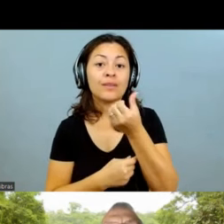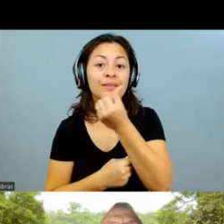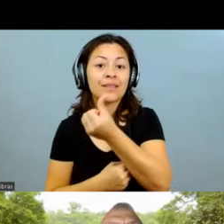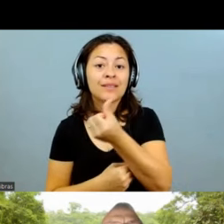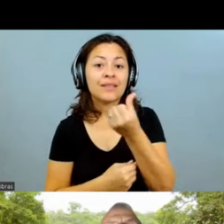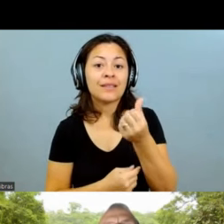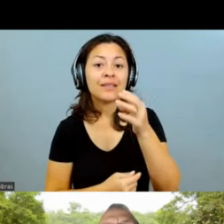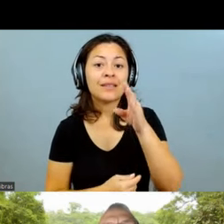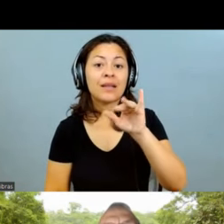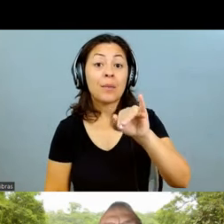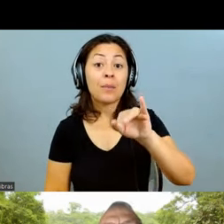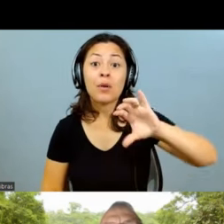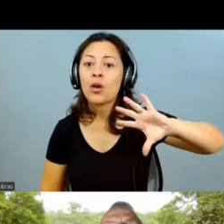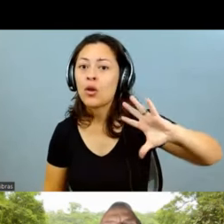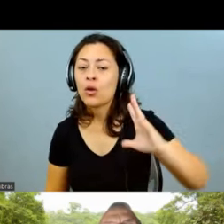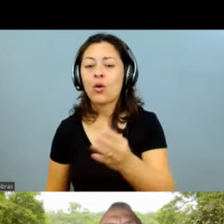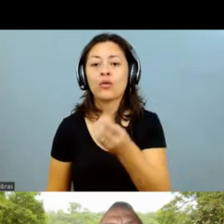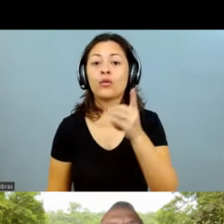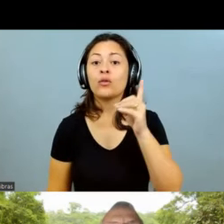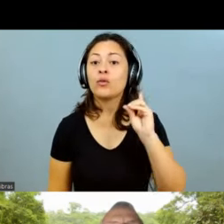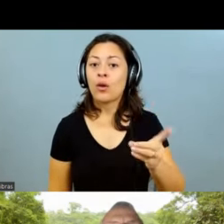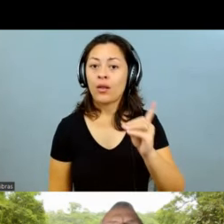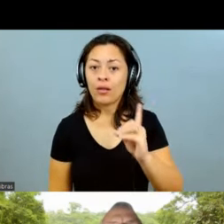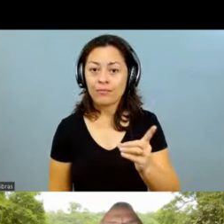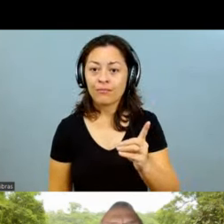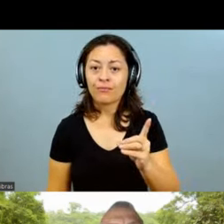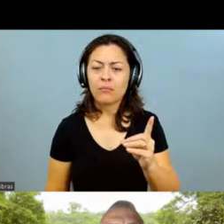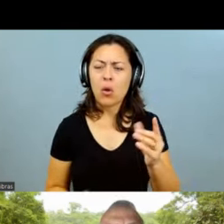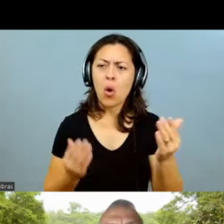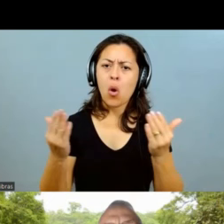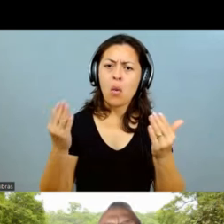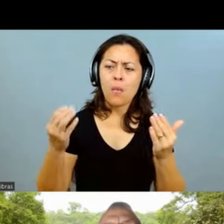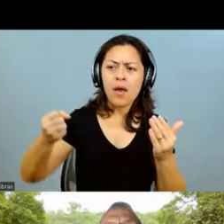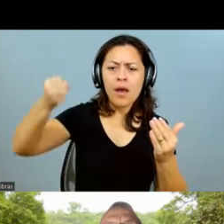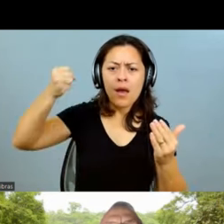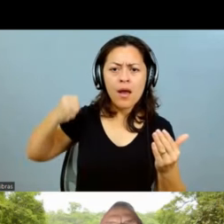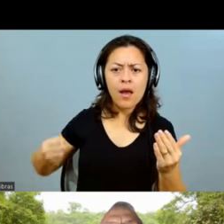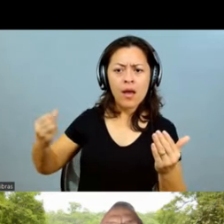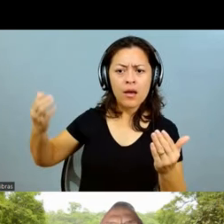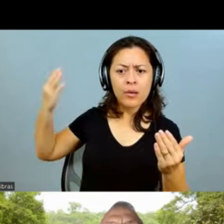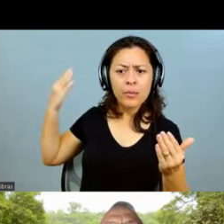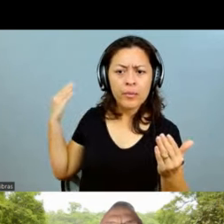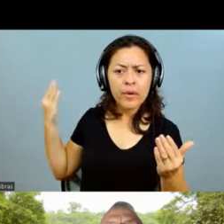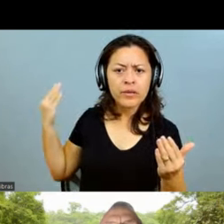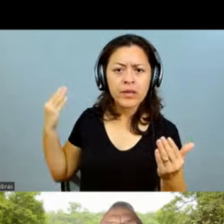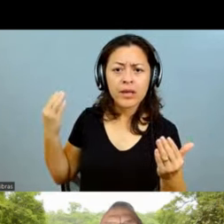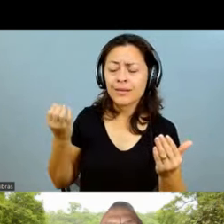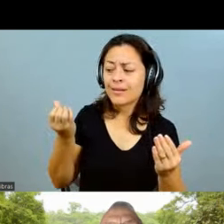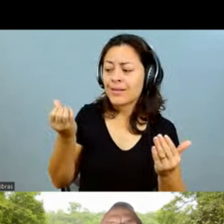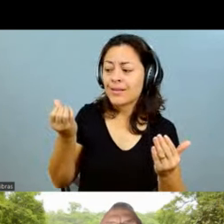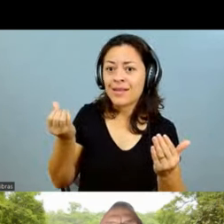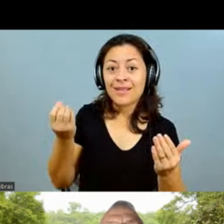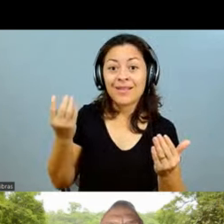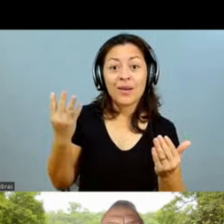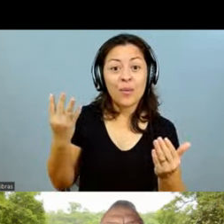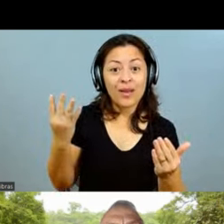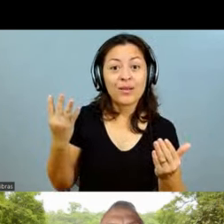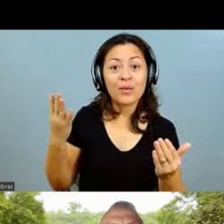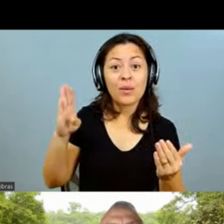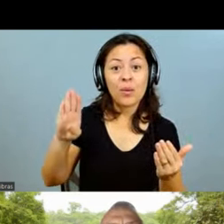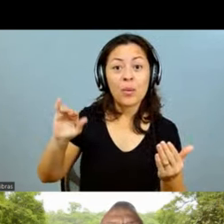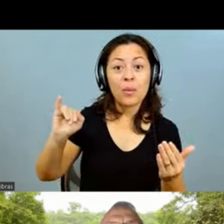de Dólares e em comparação com o ano passado ele foi 64